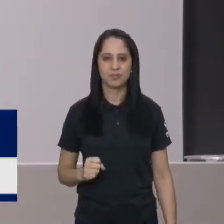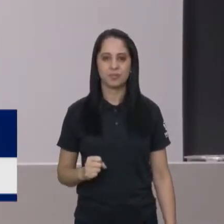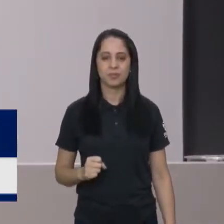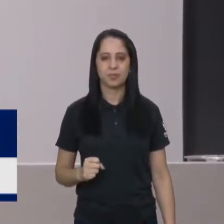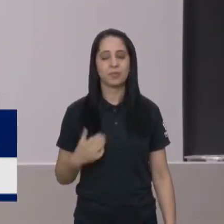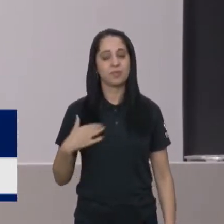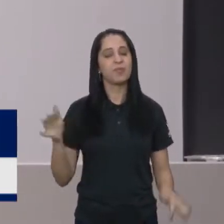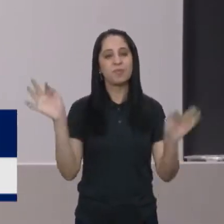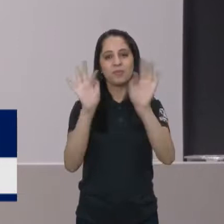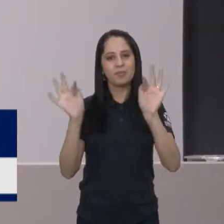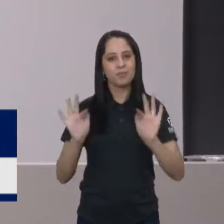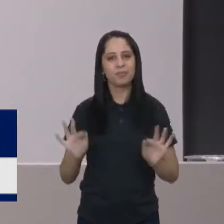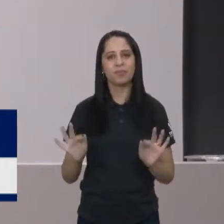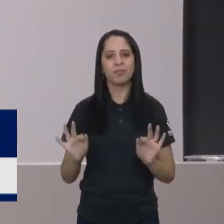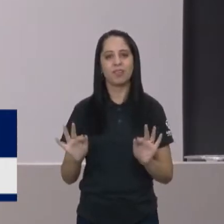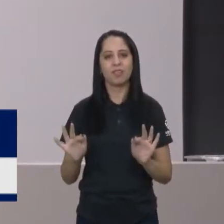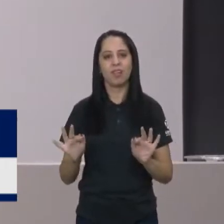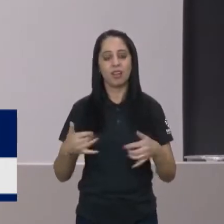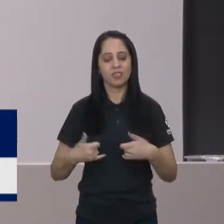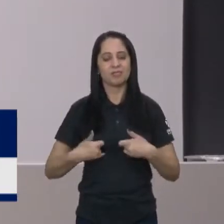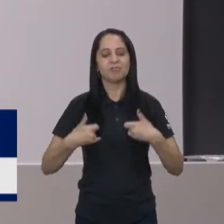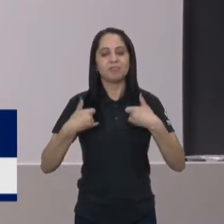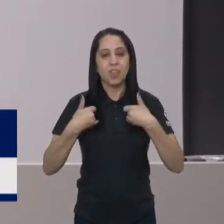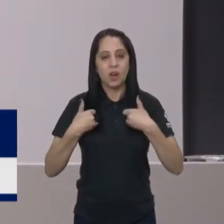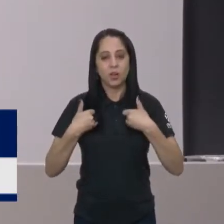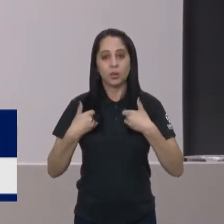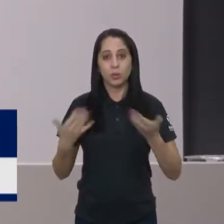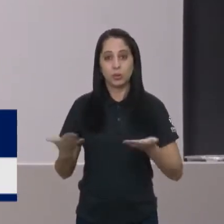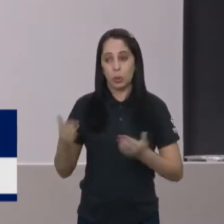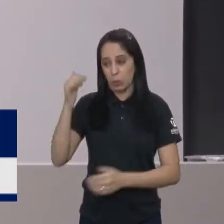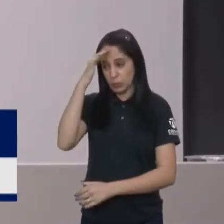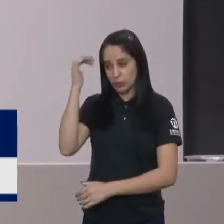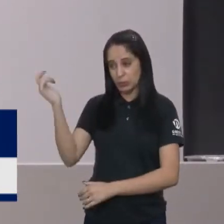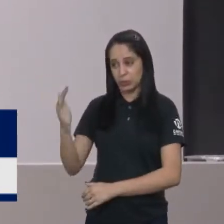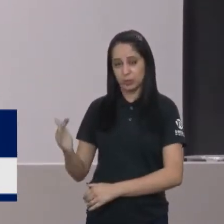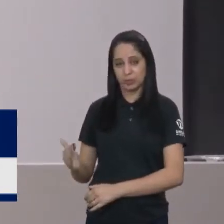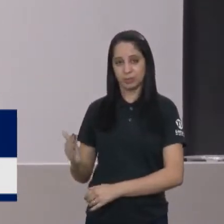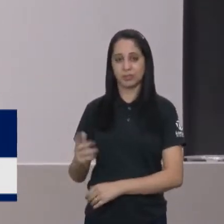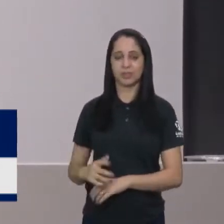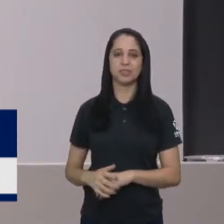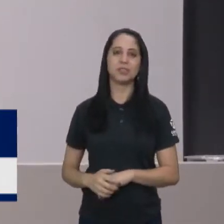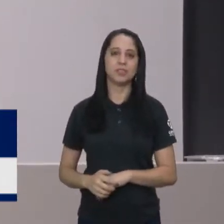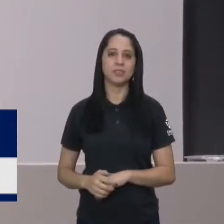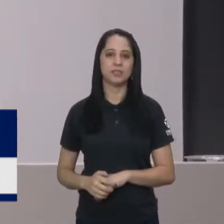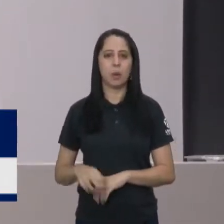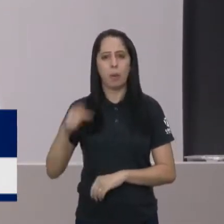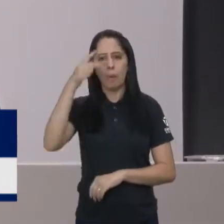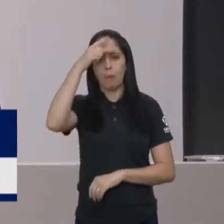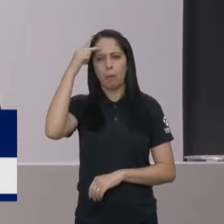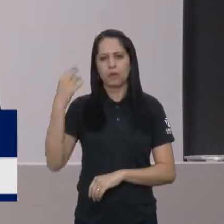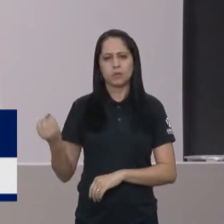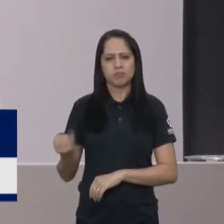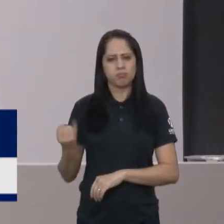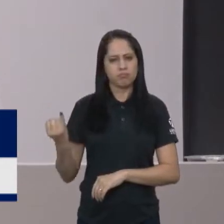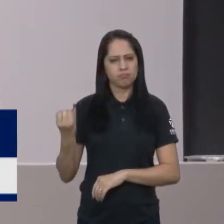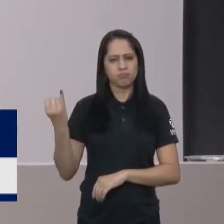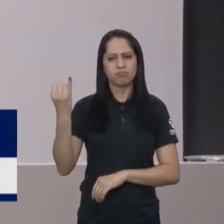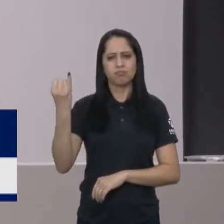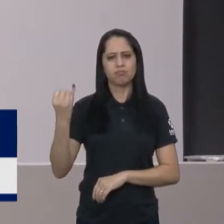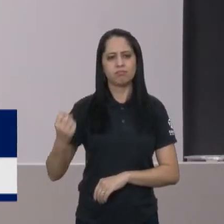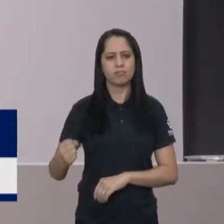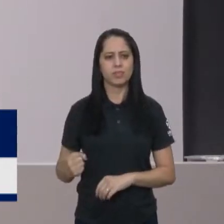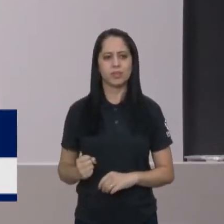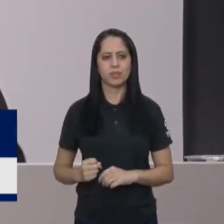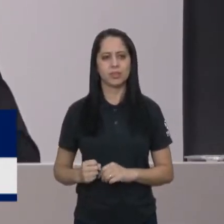muito contente, muito honrado de poder conceder essa honraria a uma pessoa tão importante que tanto fez pela nossa